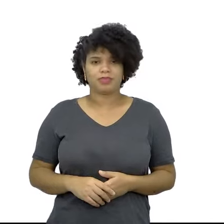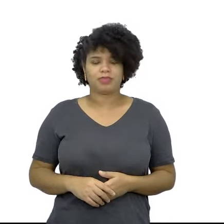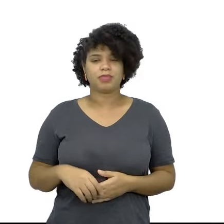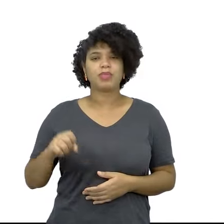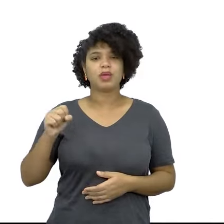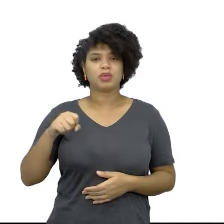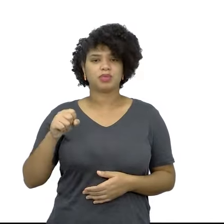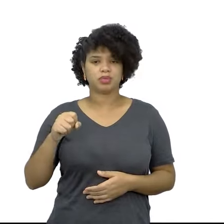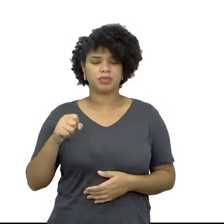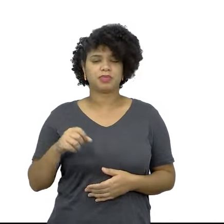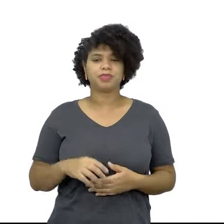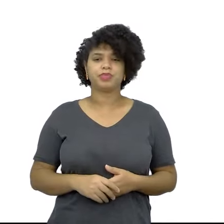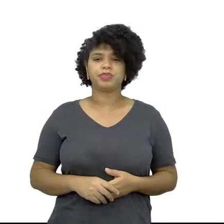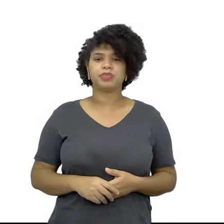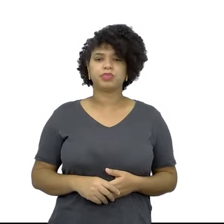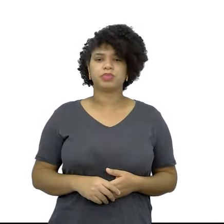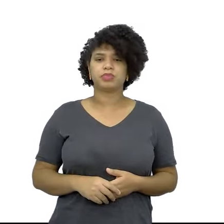gente